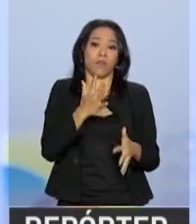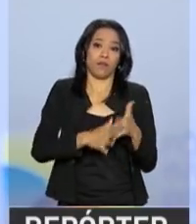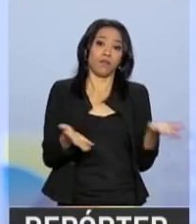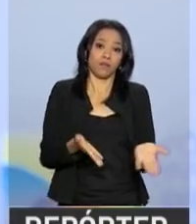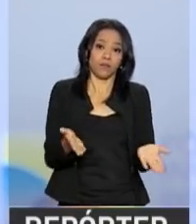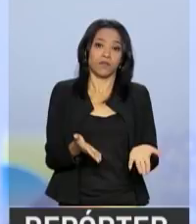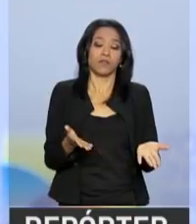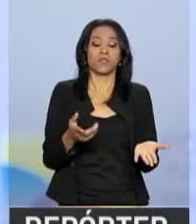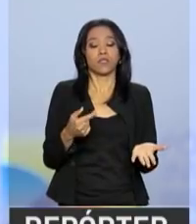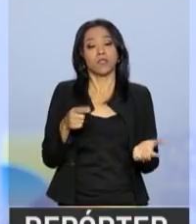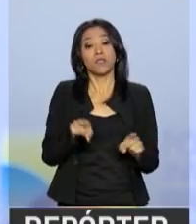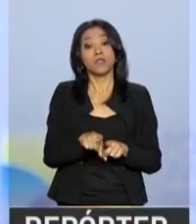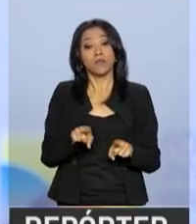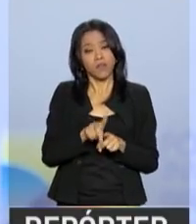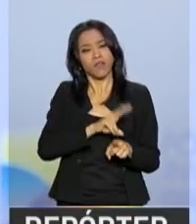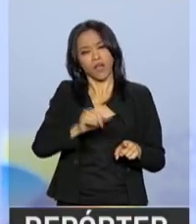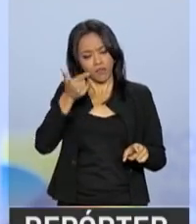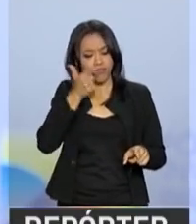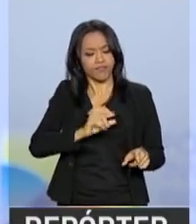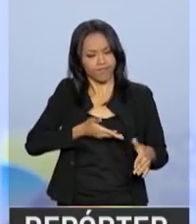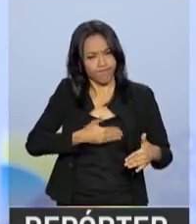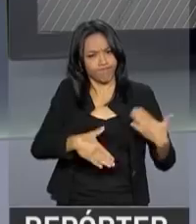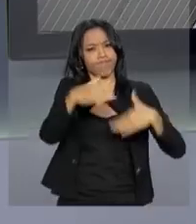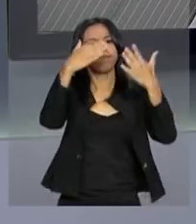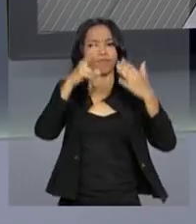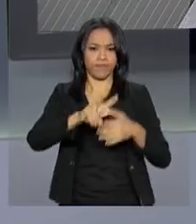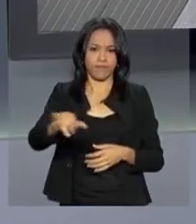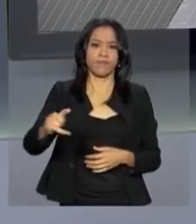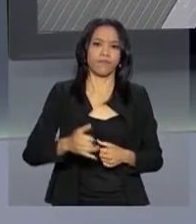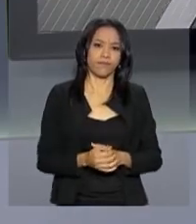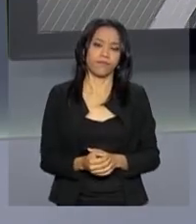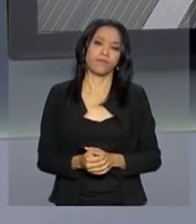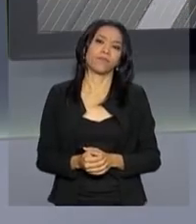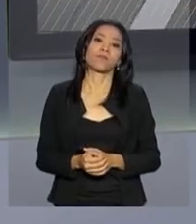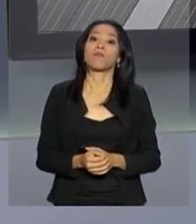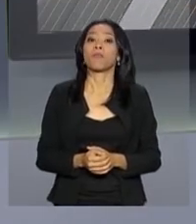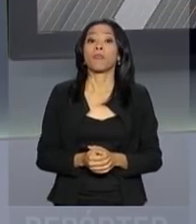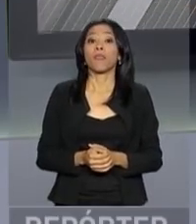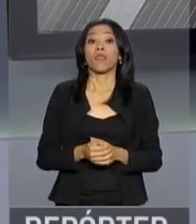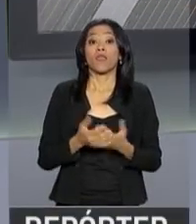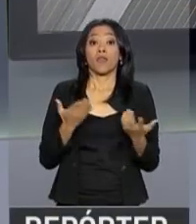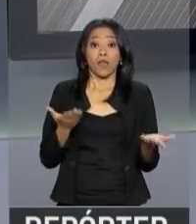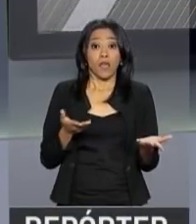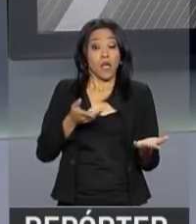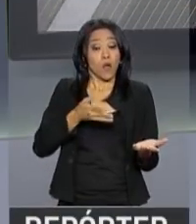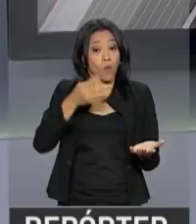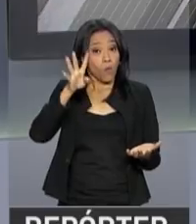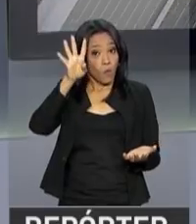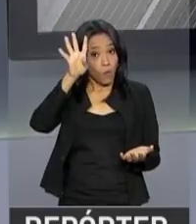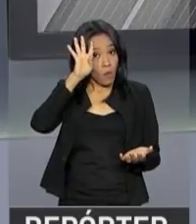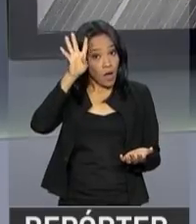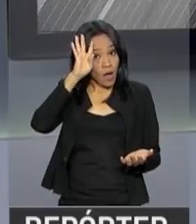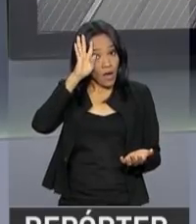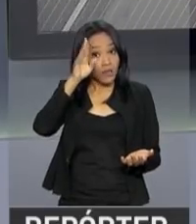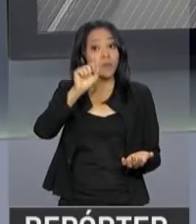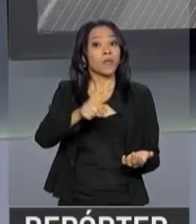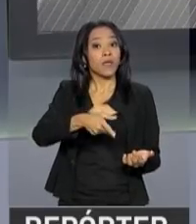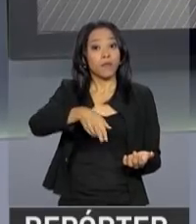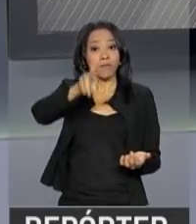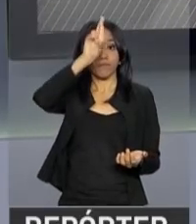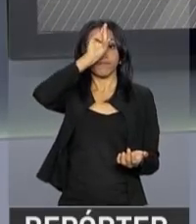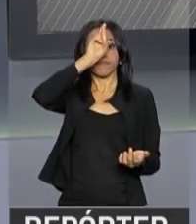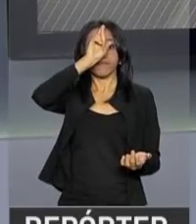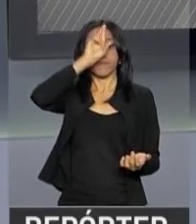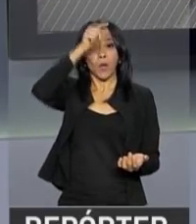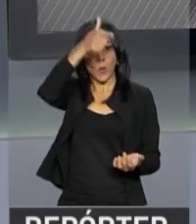essa coisa ia deslanchar a partir da meia-noite desta quarta-feira será mais uma etapa do